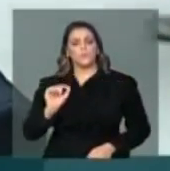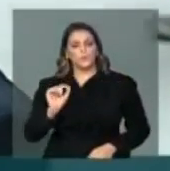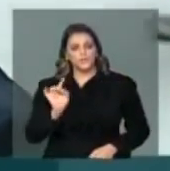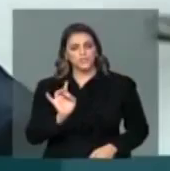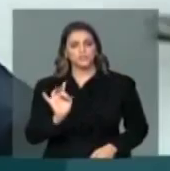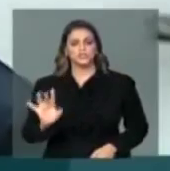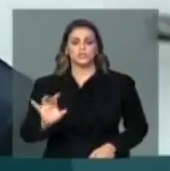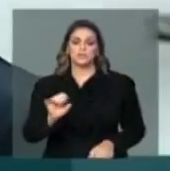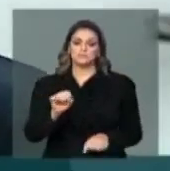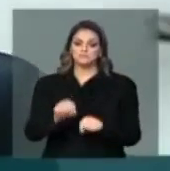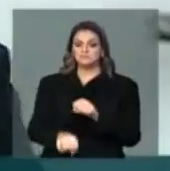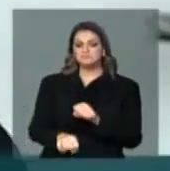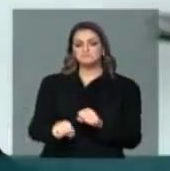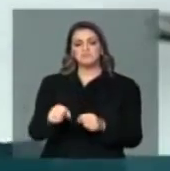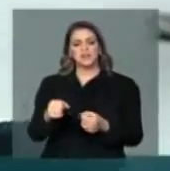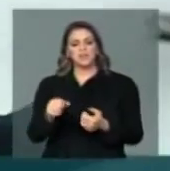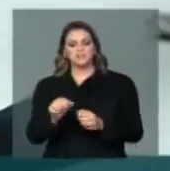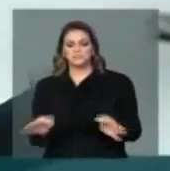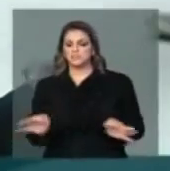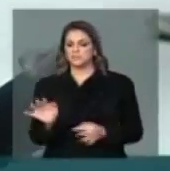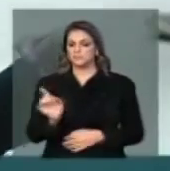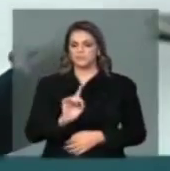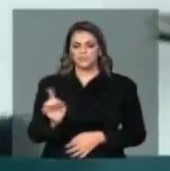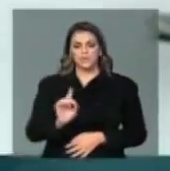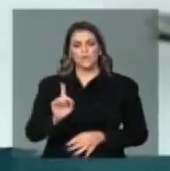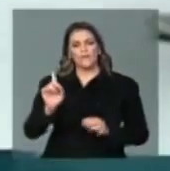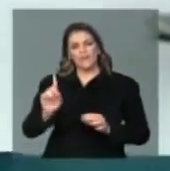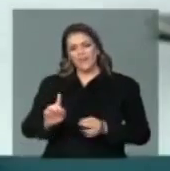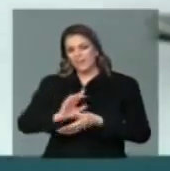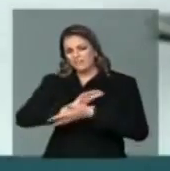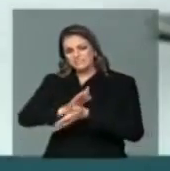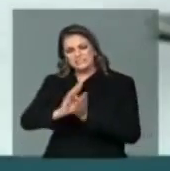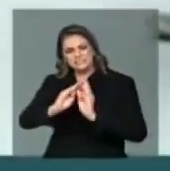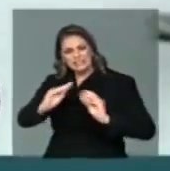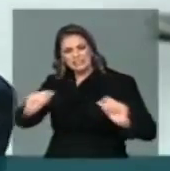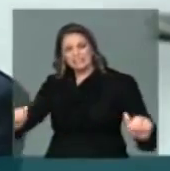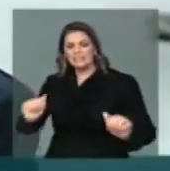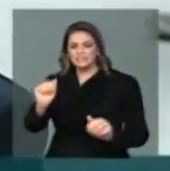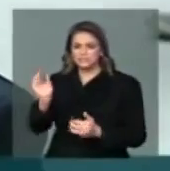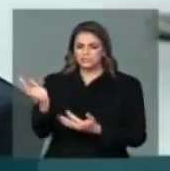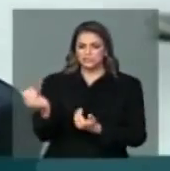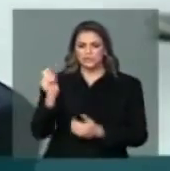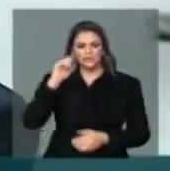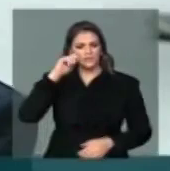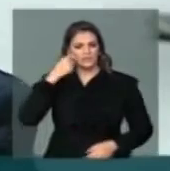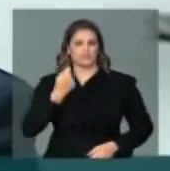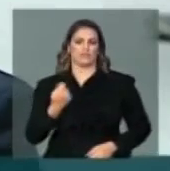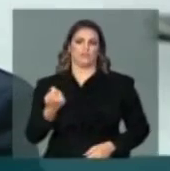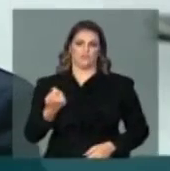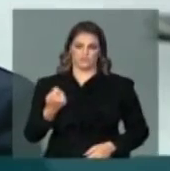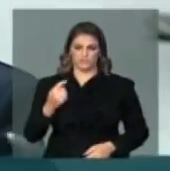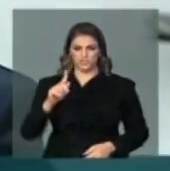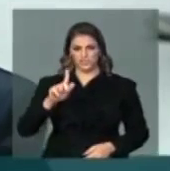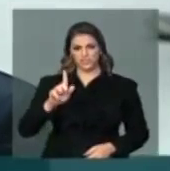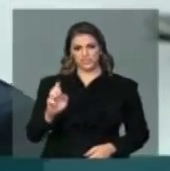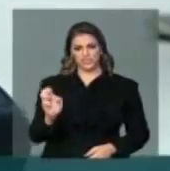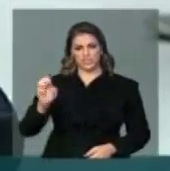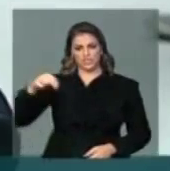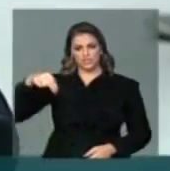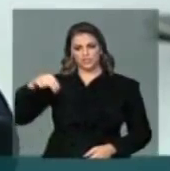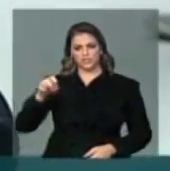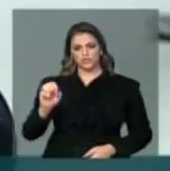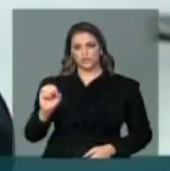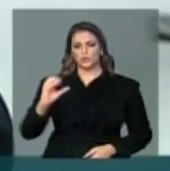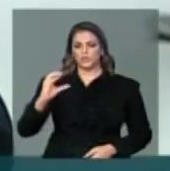como genocídio da nossa população, da nossa juventude negra, porque tem uma dimensão superior, da apenas uma